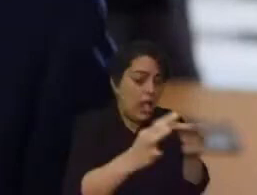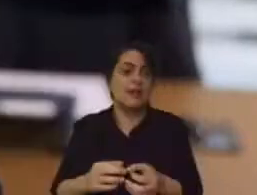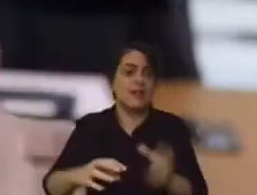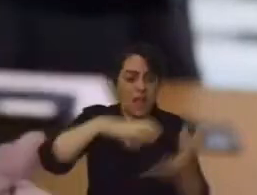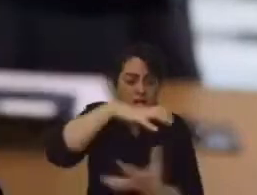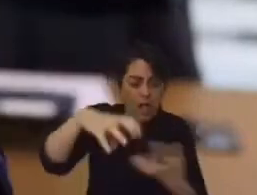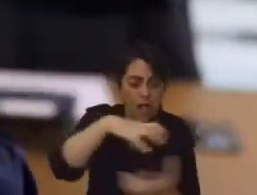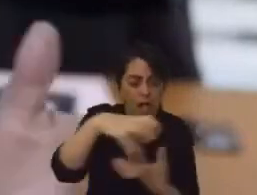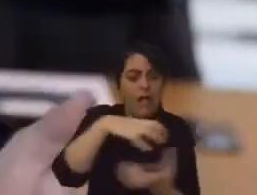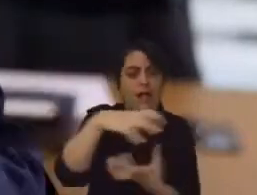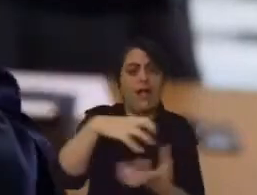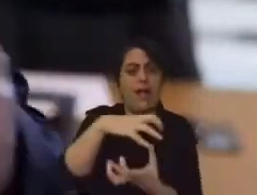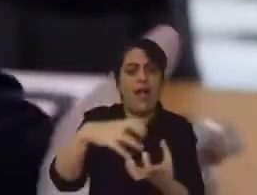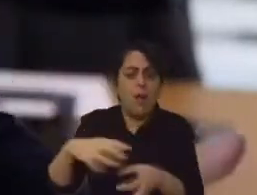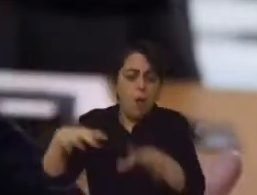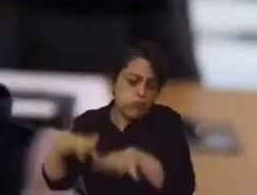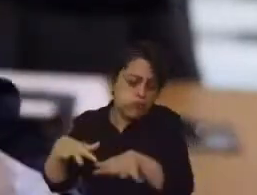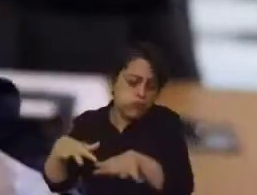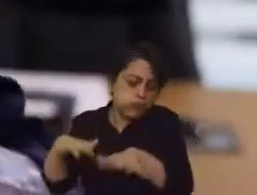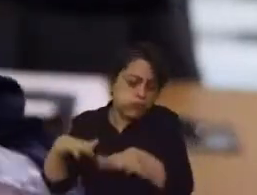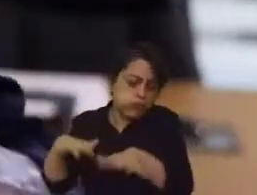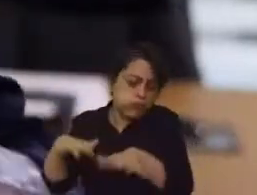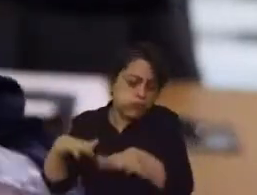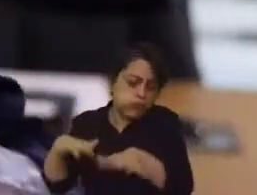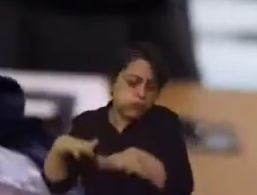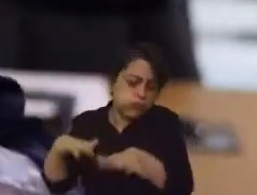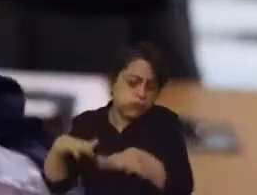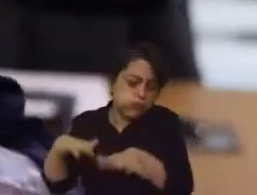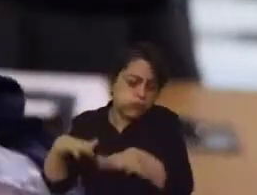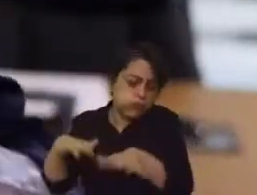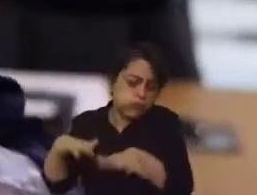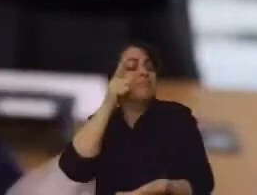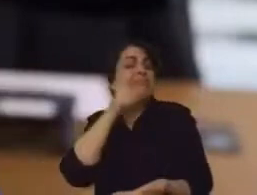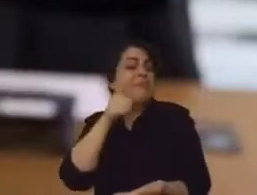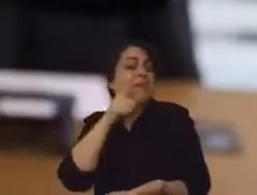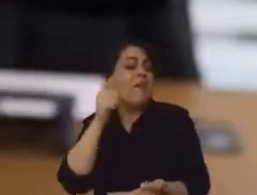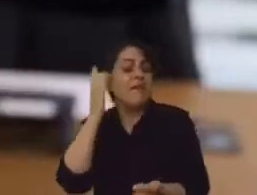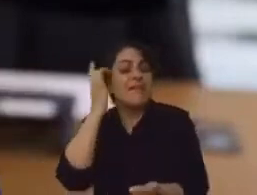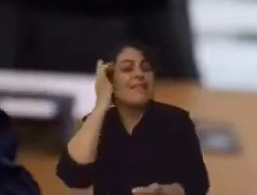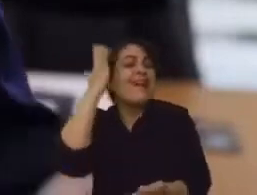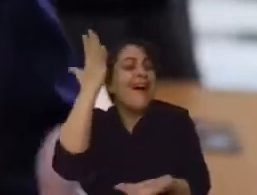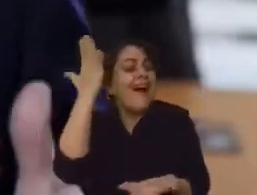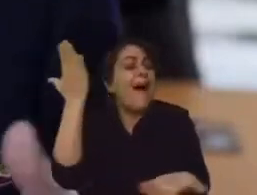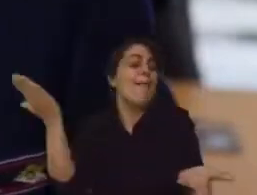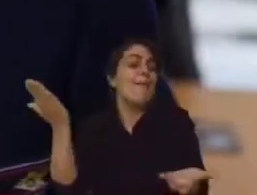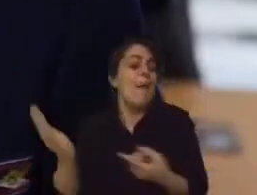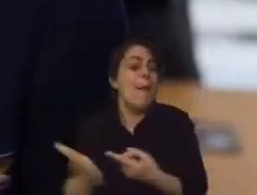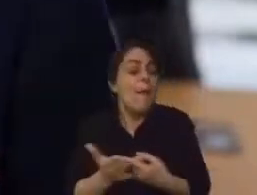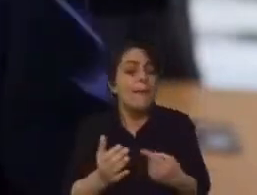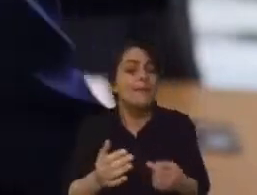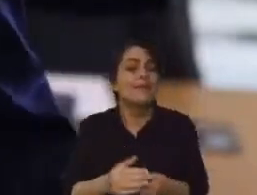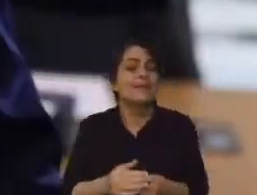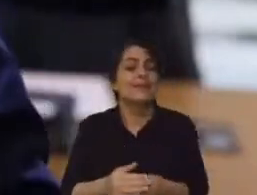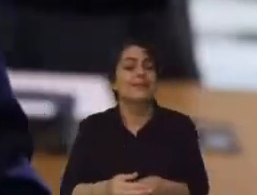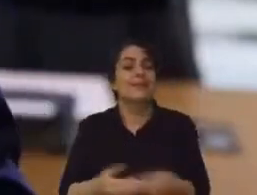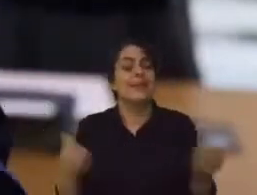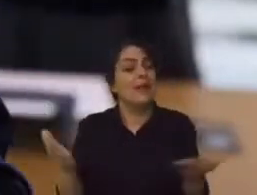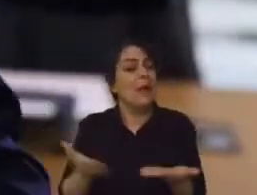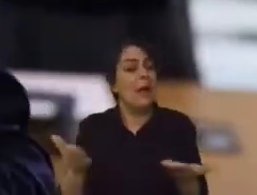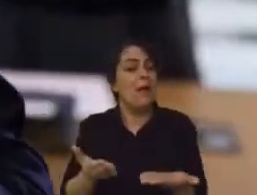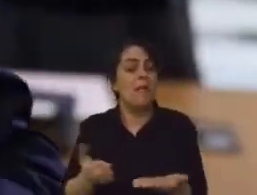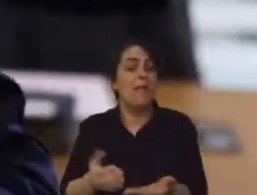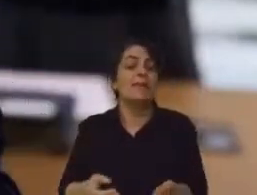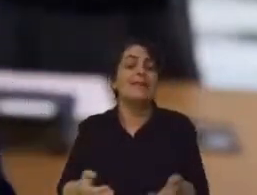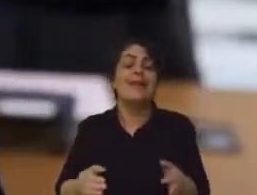paralisação, coisas que vocês conseguiram hoje de forma muito mais moderna, muito mais eficaz, fazer uma paralisação em menos tempo